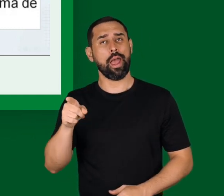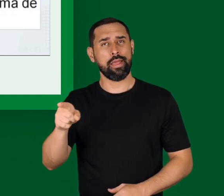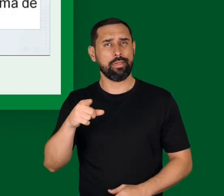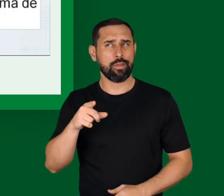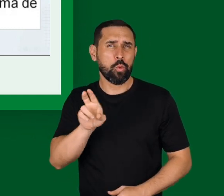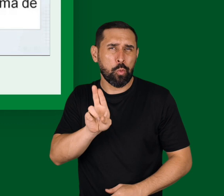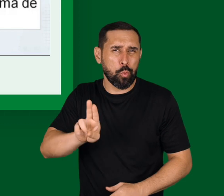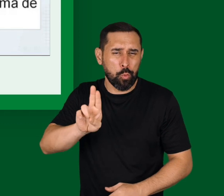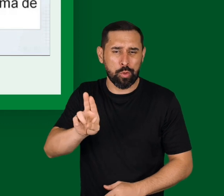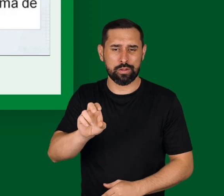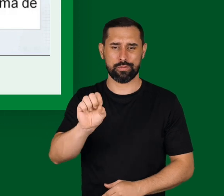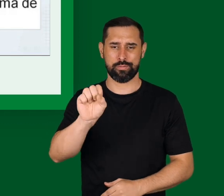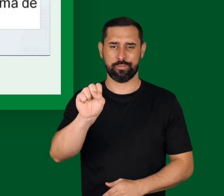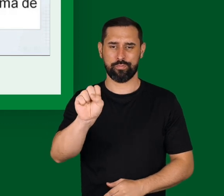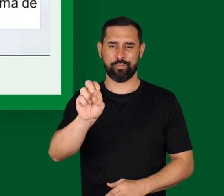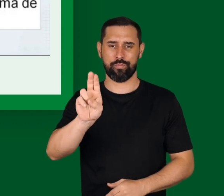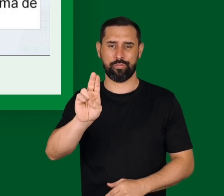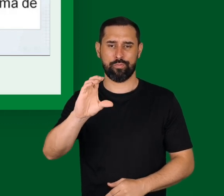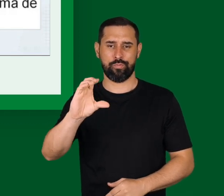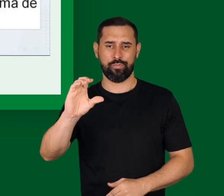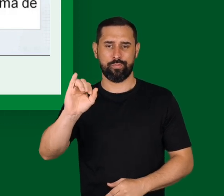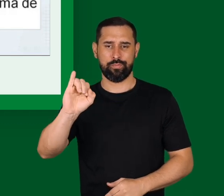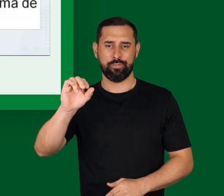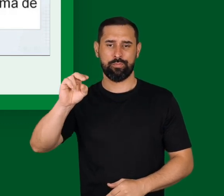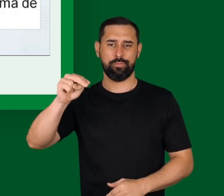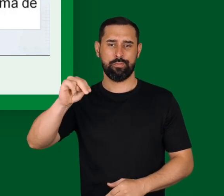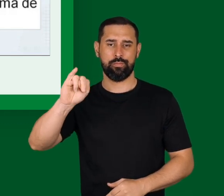recebendo succinilcolina, tá bom?